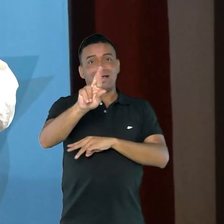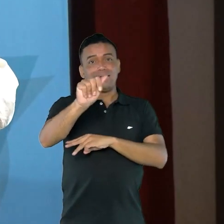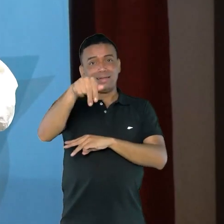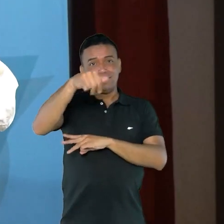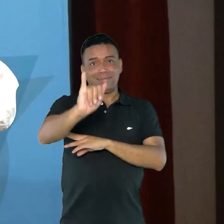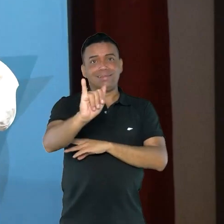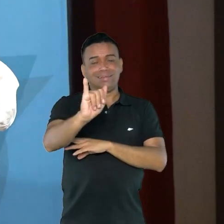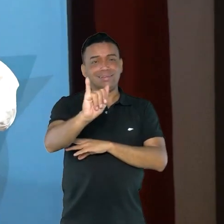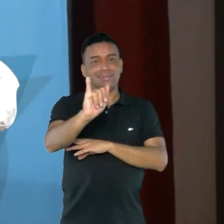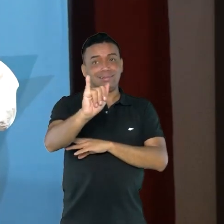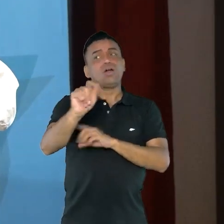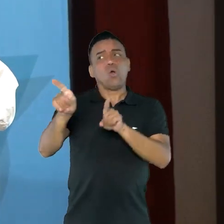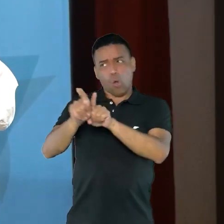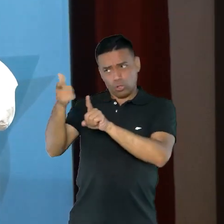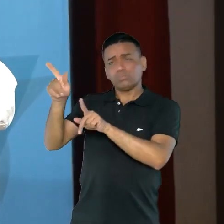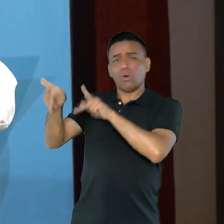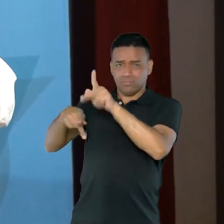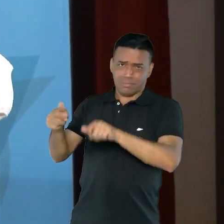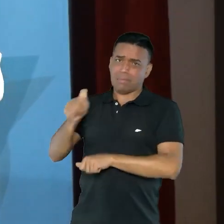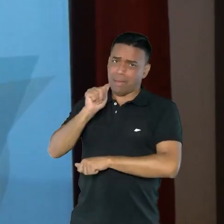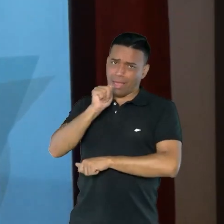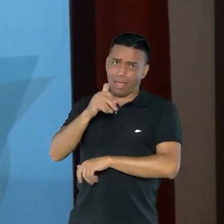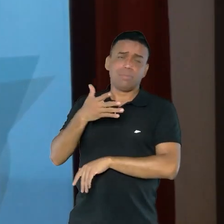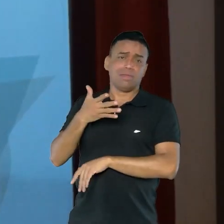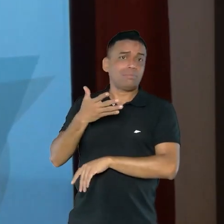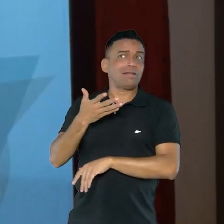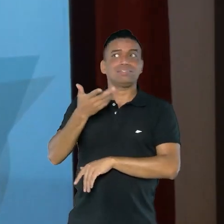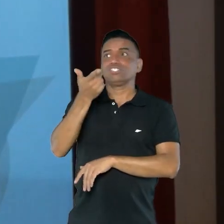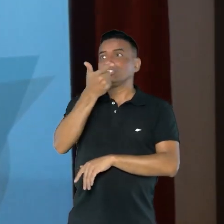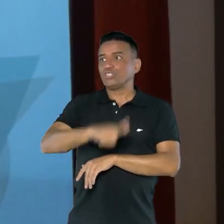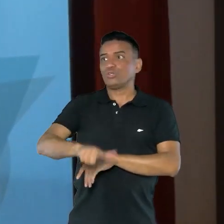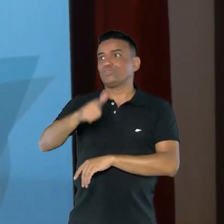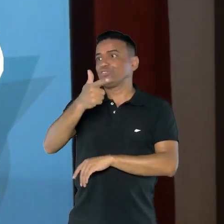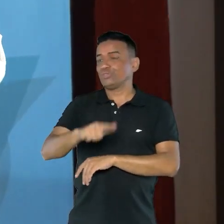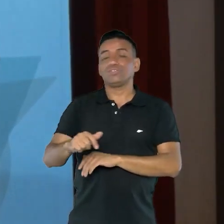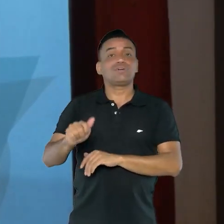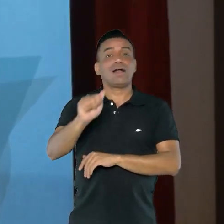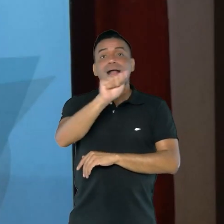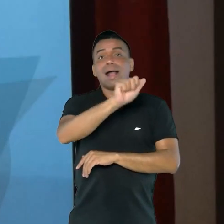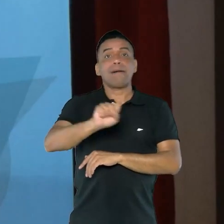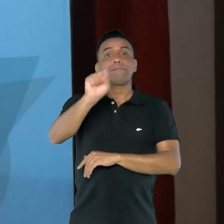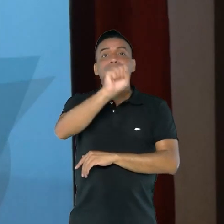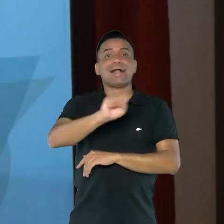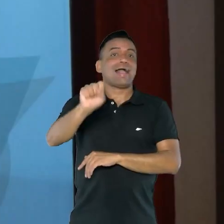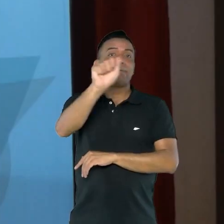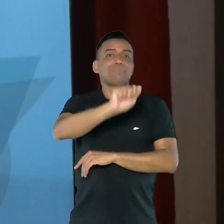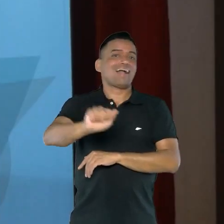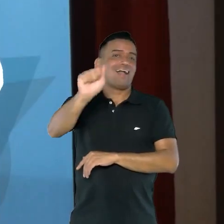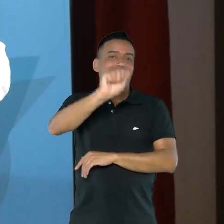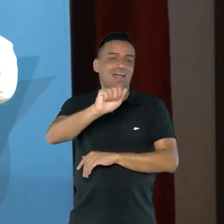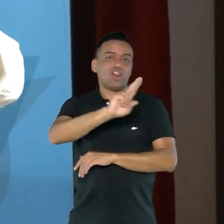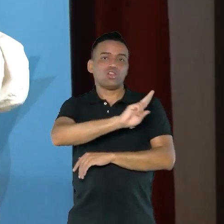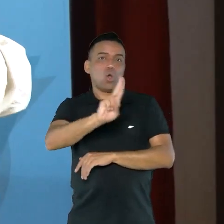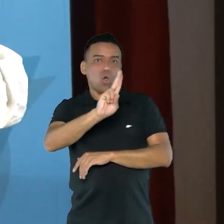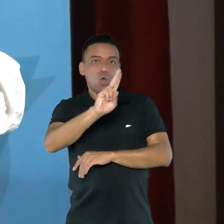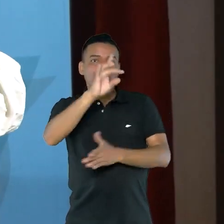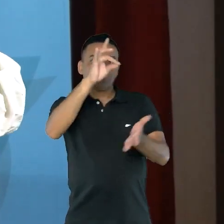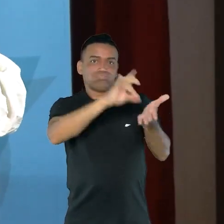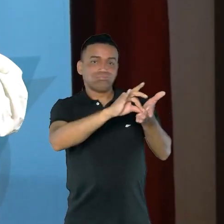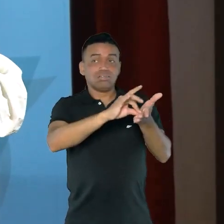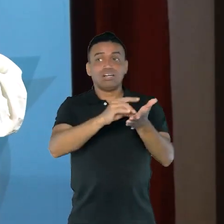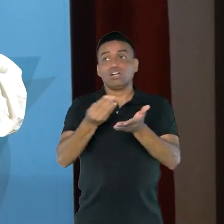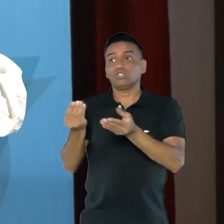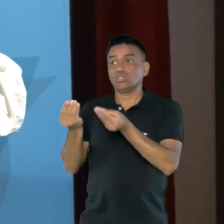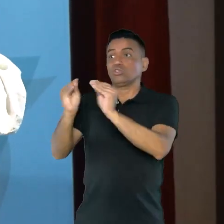parece ter uma repetição de apagar o nome originário, colocar um novo nome e aí vender